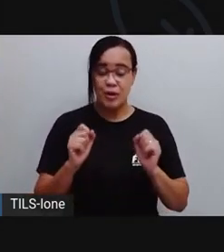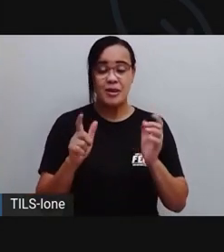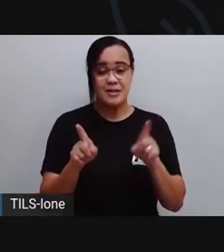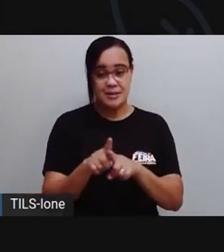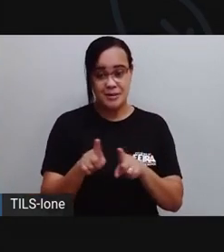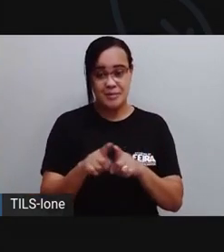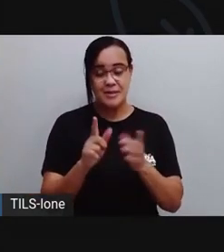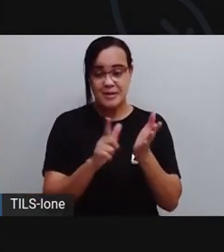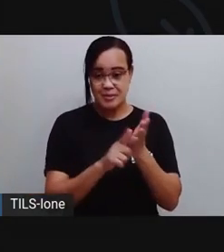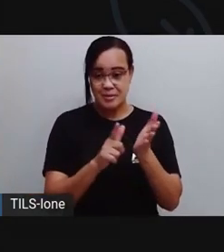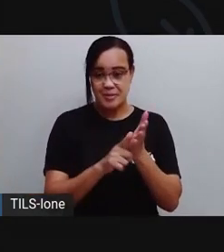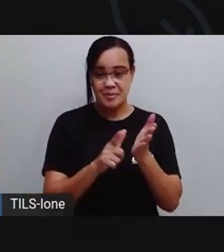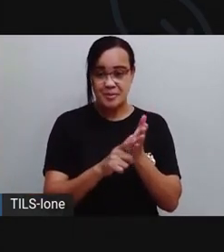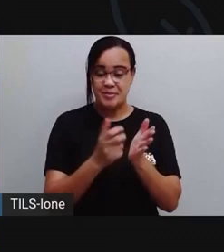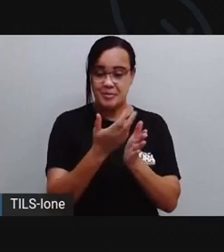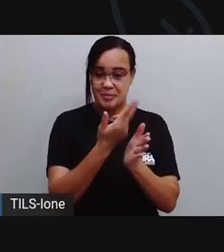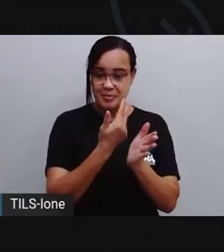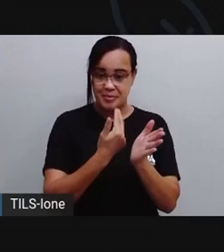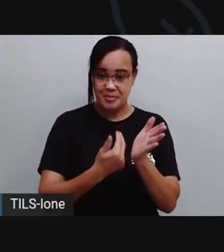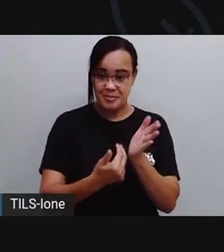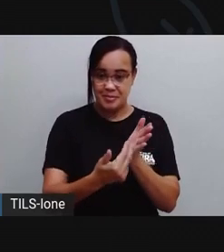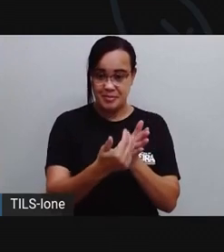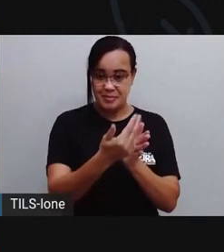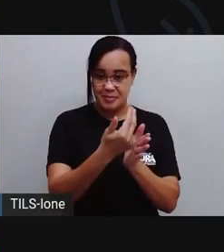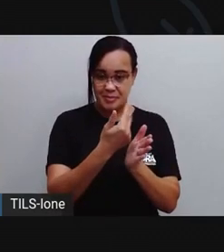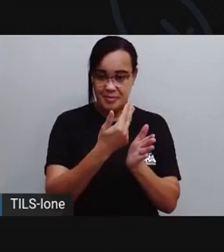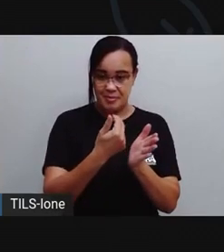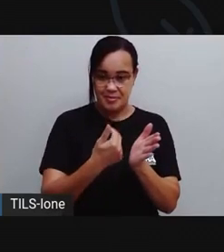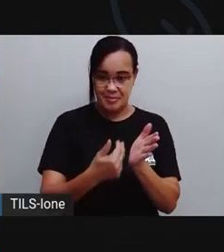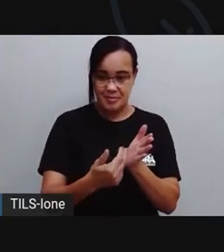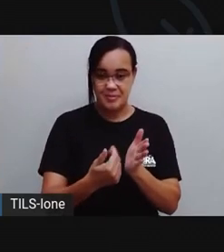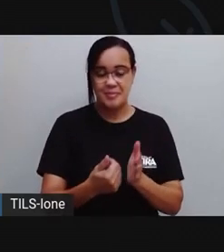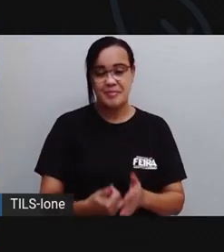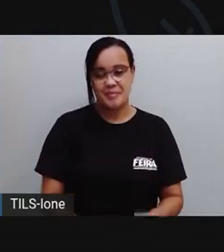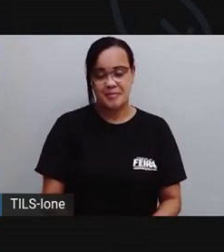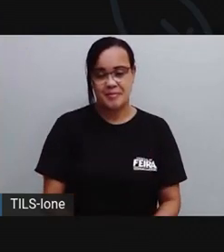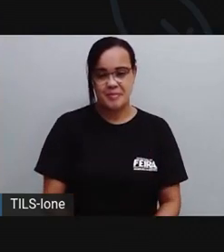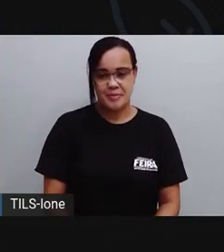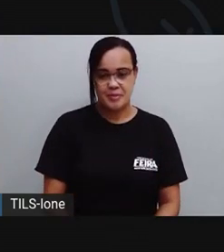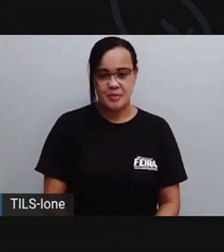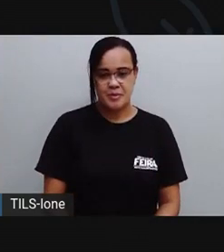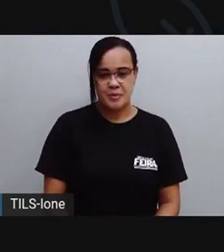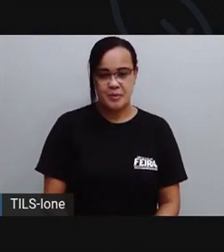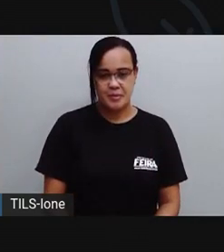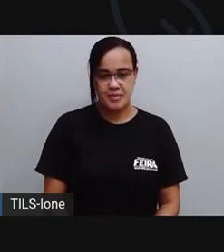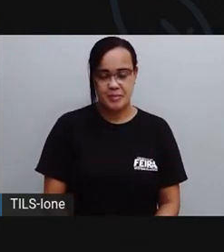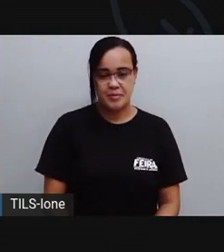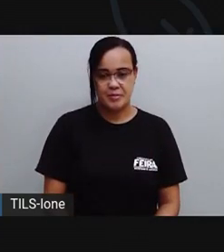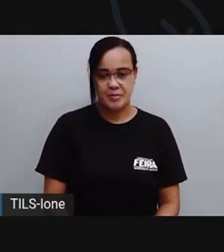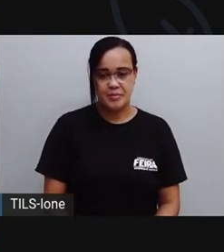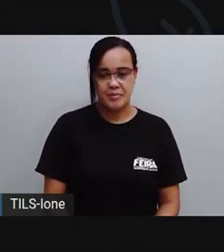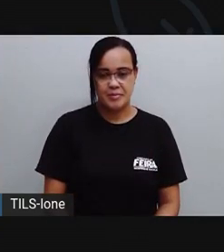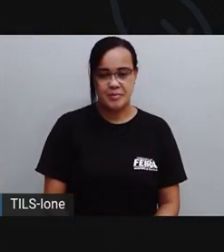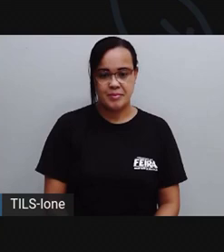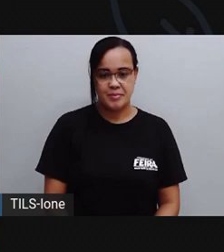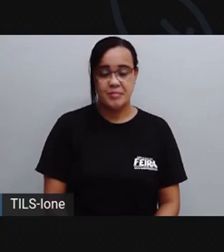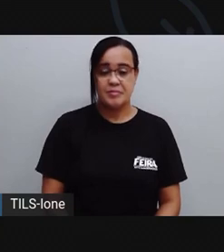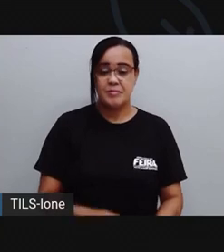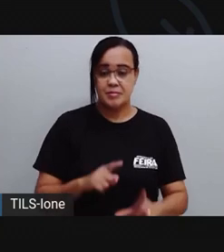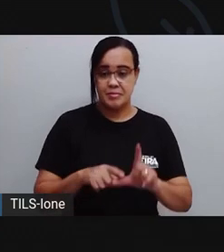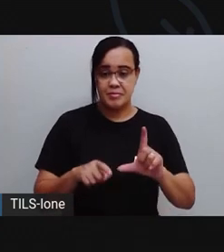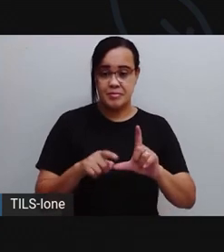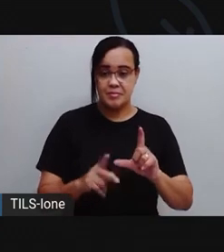desenhar a outra teia de aranha, né? A letra K, de